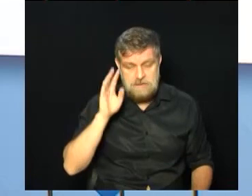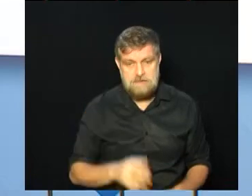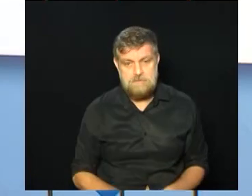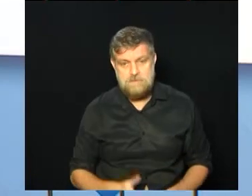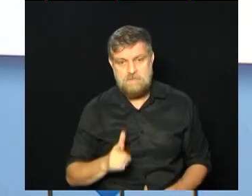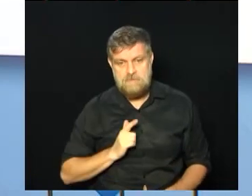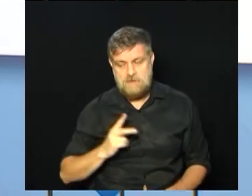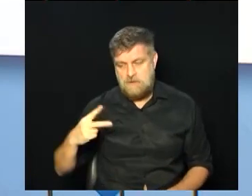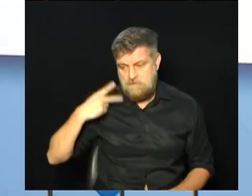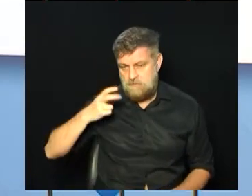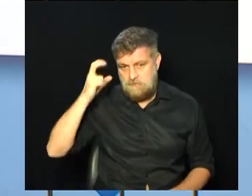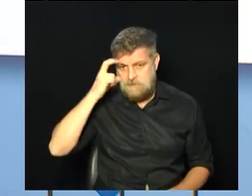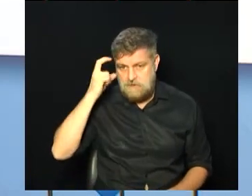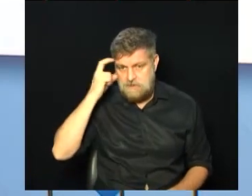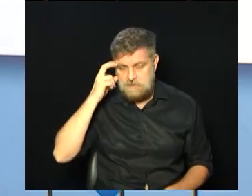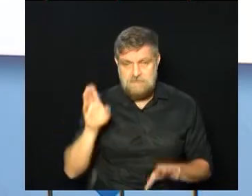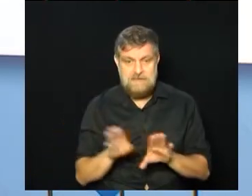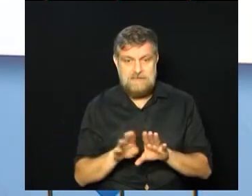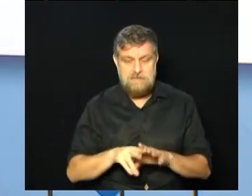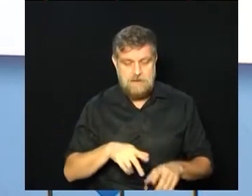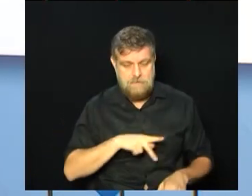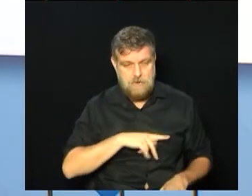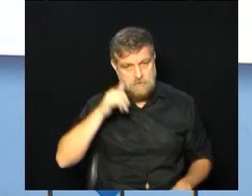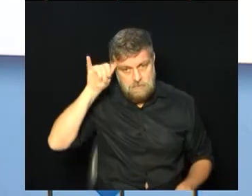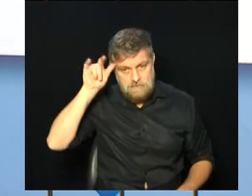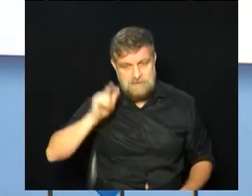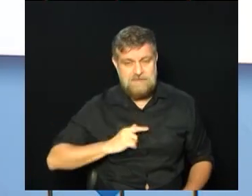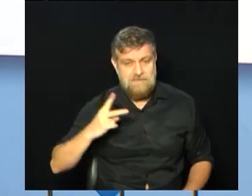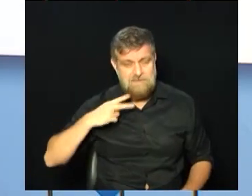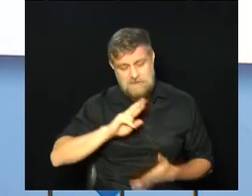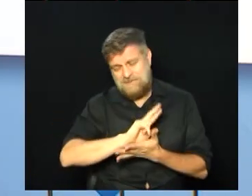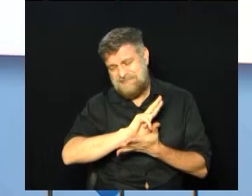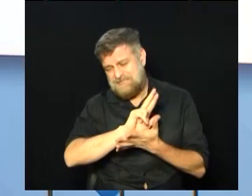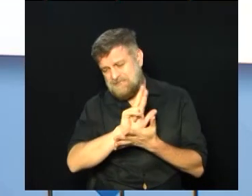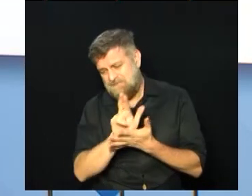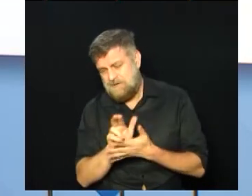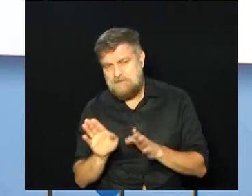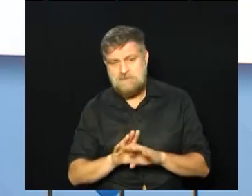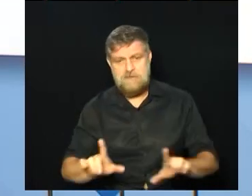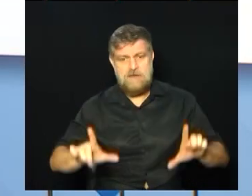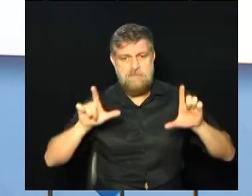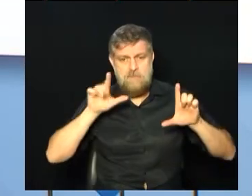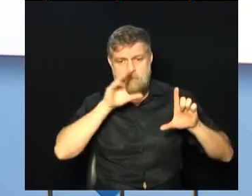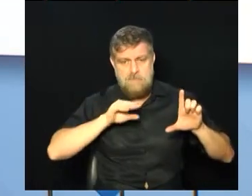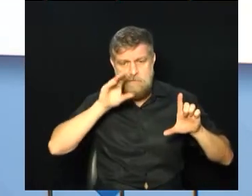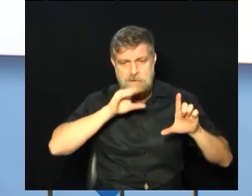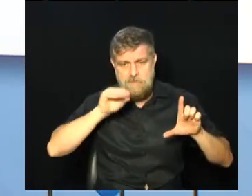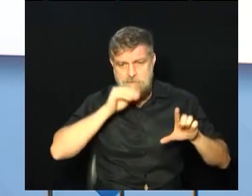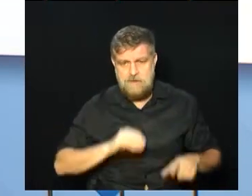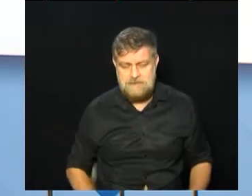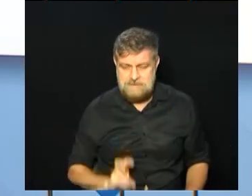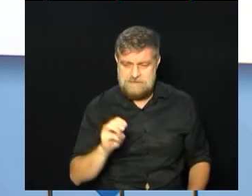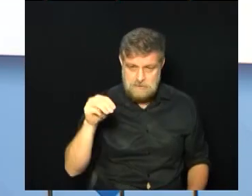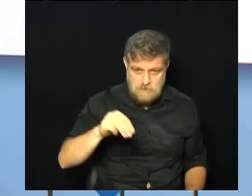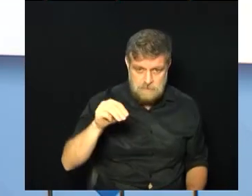dos vereadores Carlinhos Camelô e Paulo Búfalo, outros parlamentares também falaram na tribuna durante o pequeno